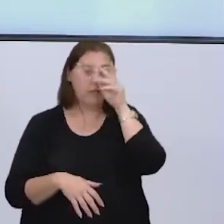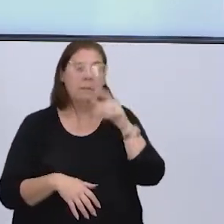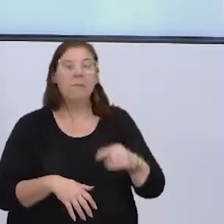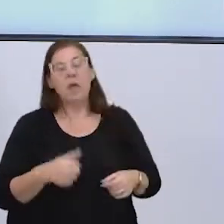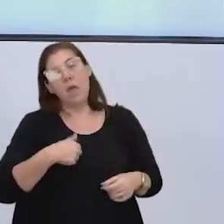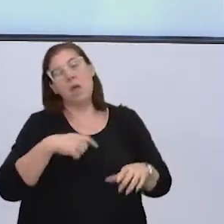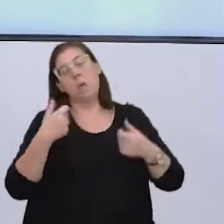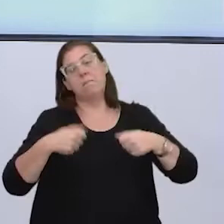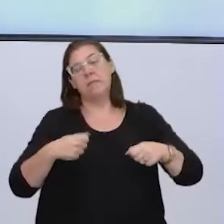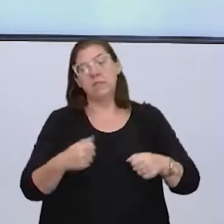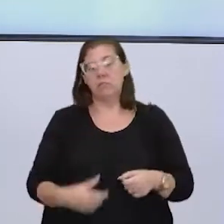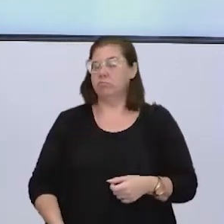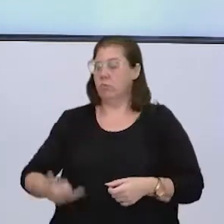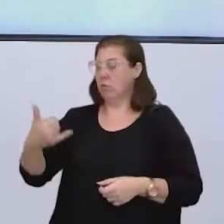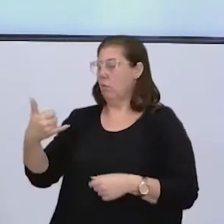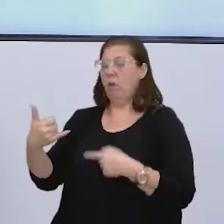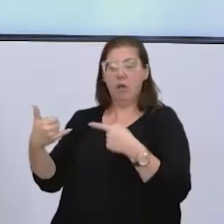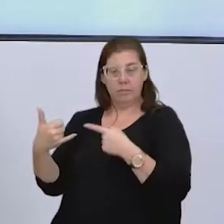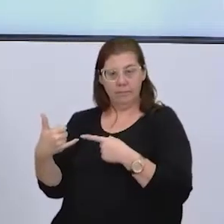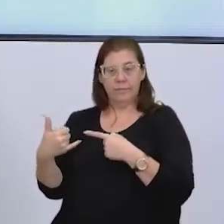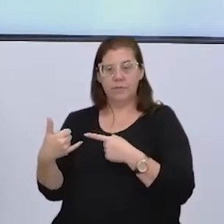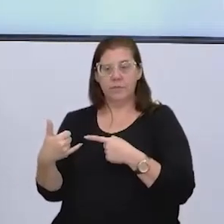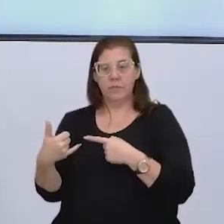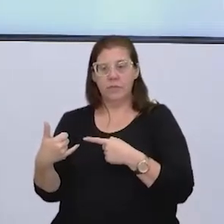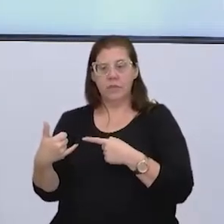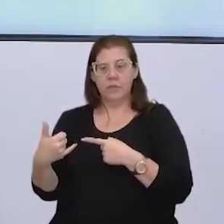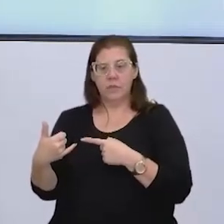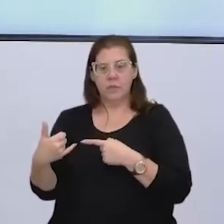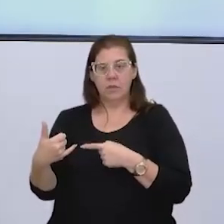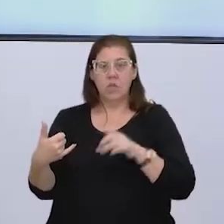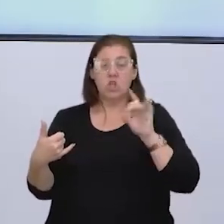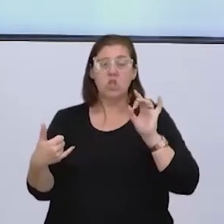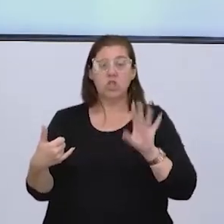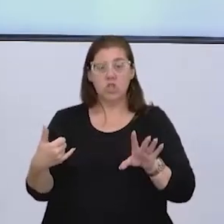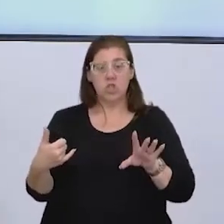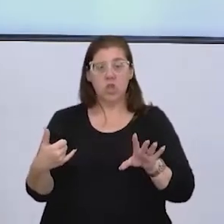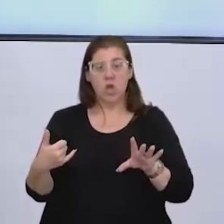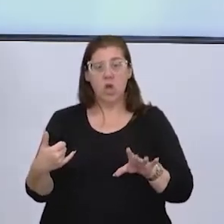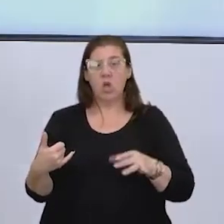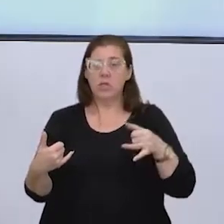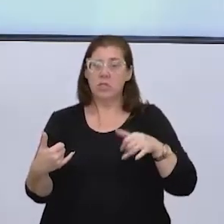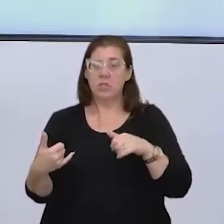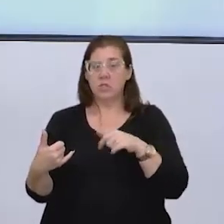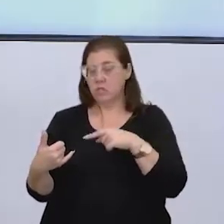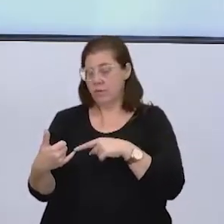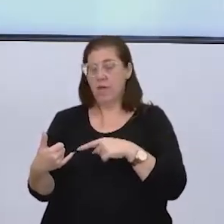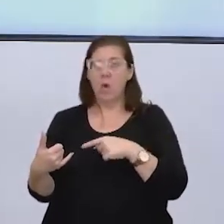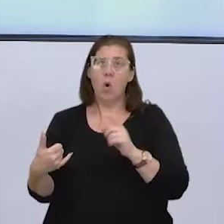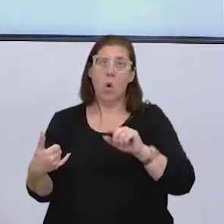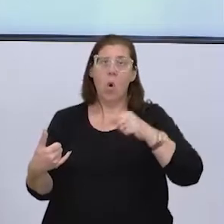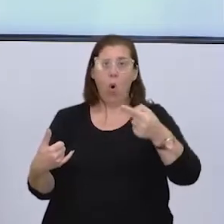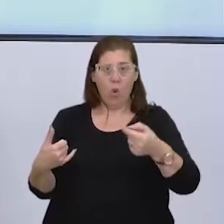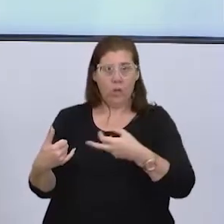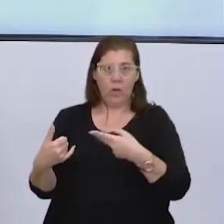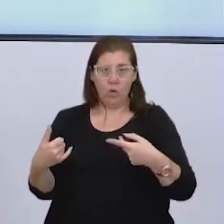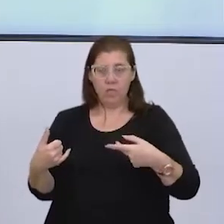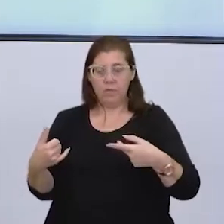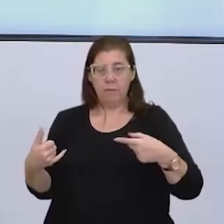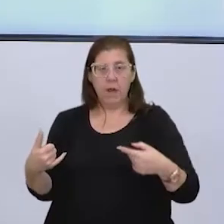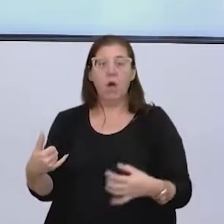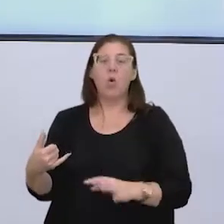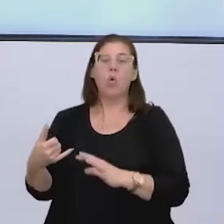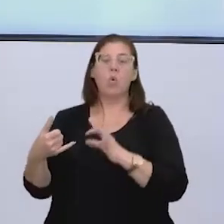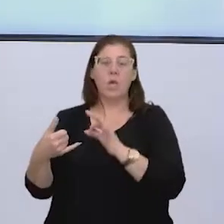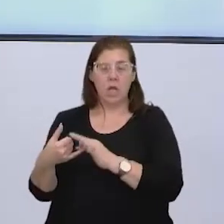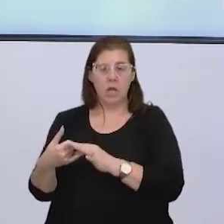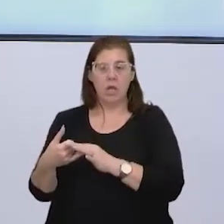preciso desse celular. E esse celular, ele só funciona se eu tiver tal coisa. E aí, para eu